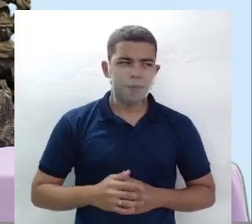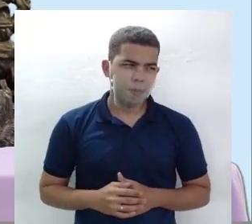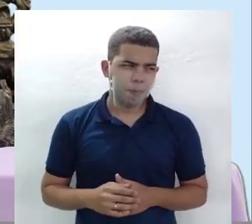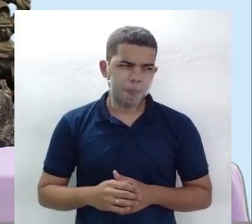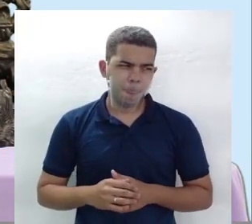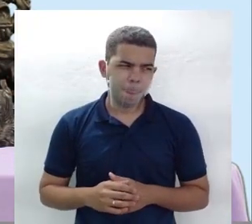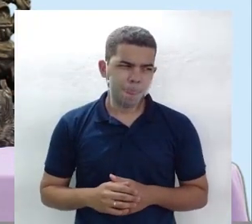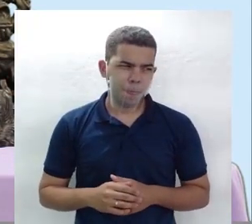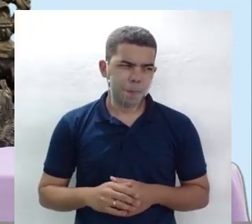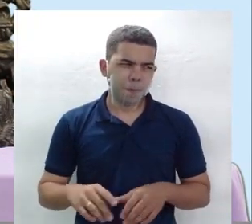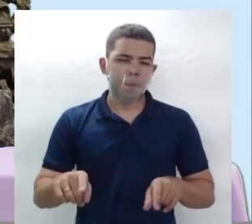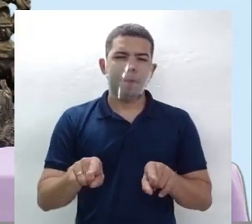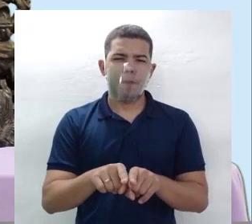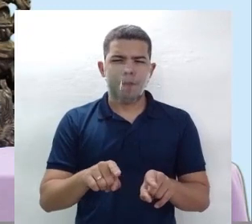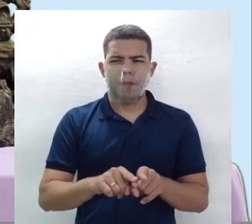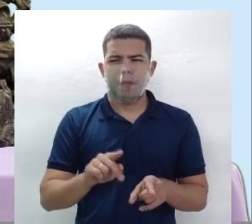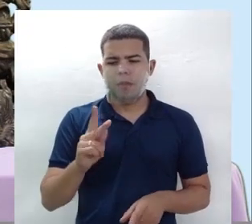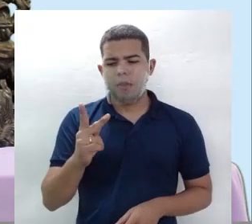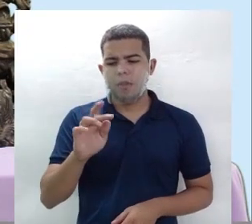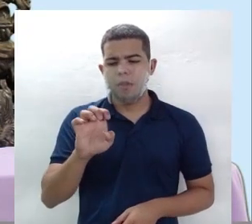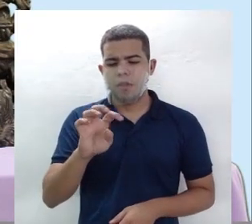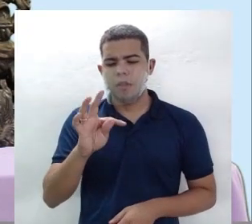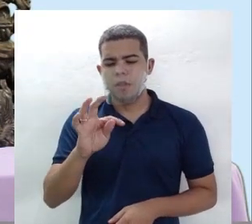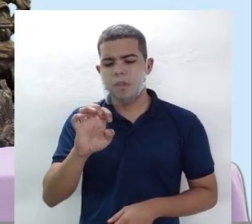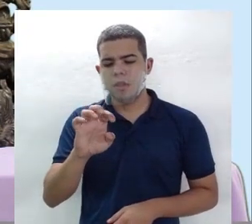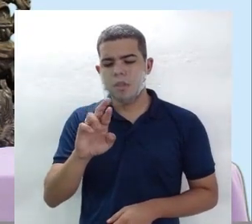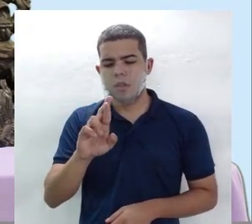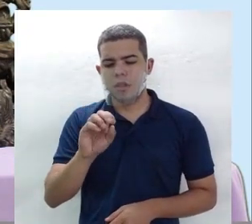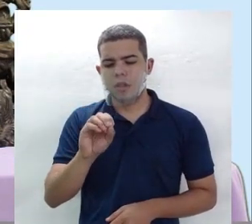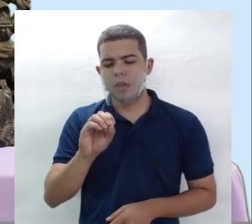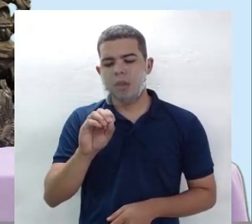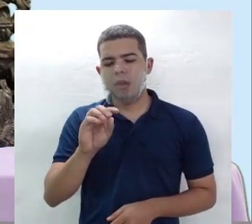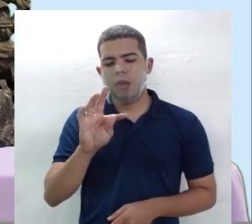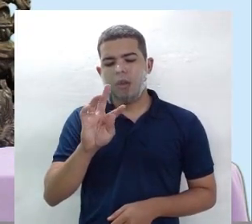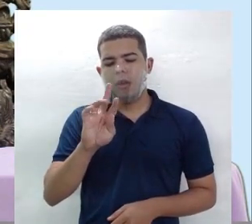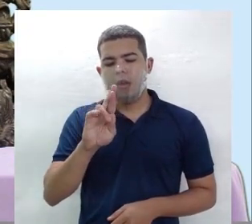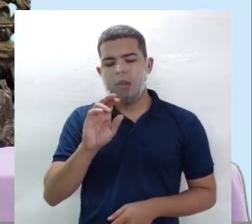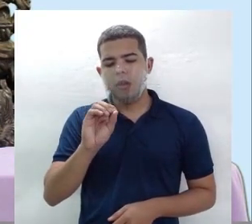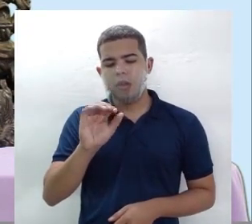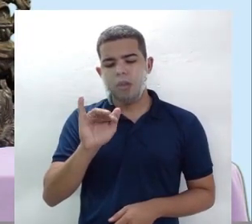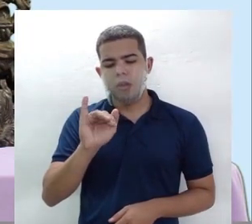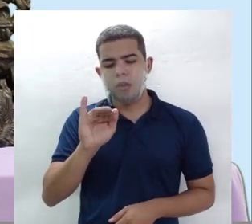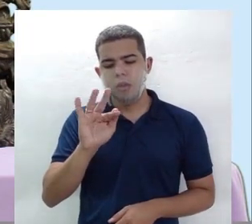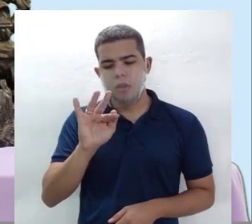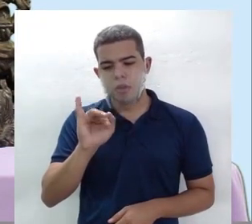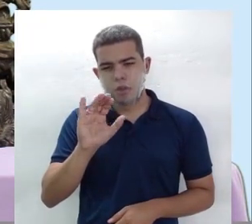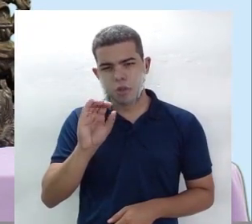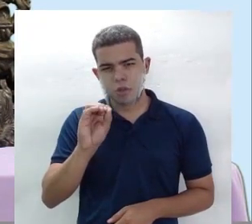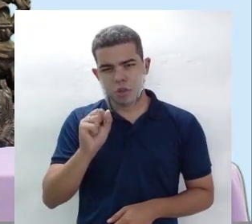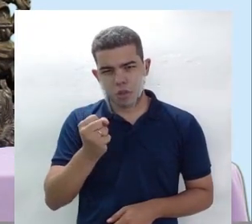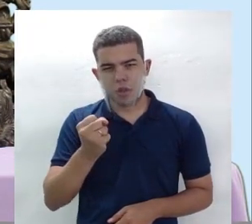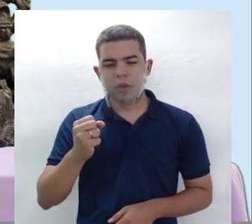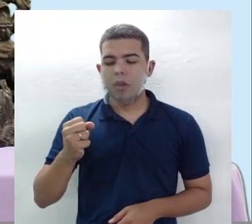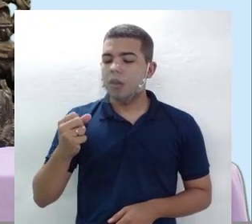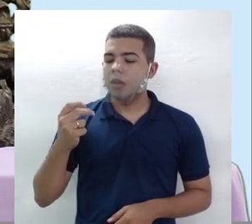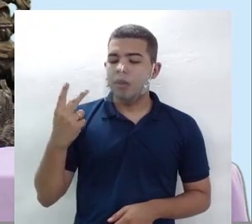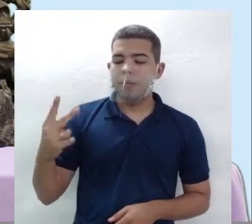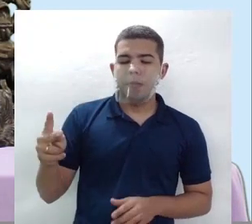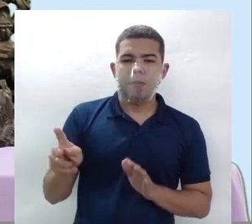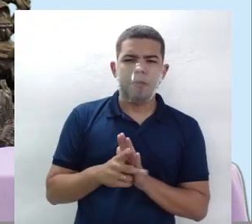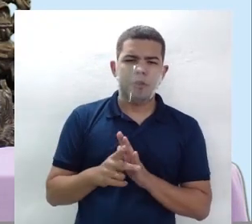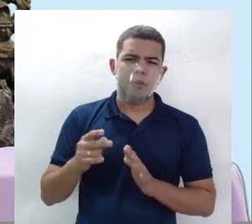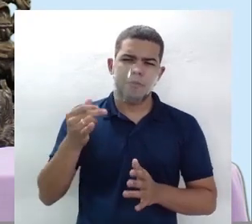dos organismos que são heterotróficos, né, em relação à sua energia, a gente